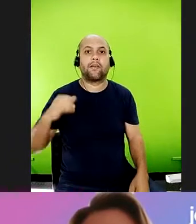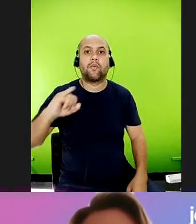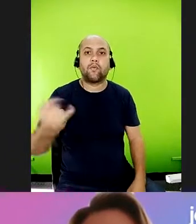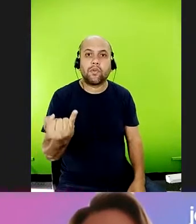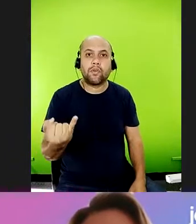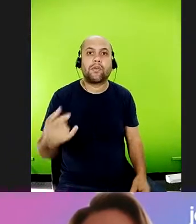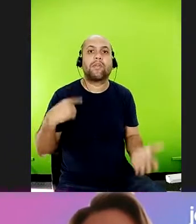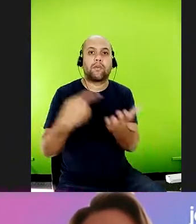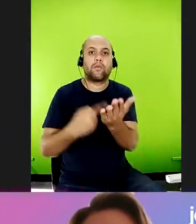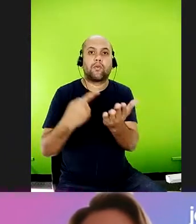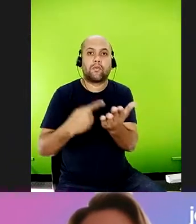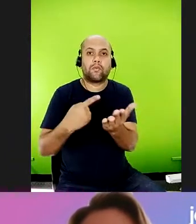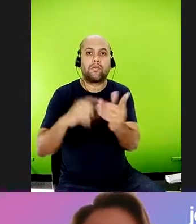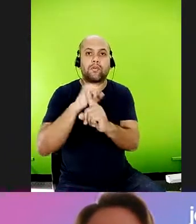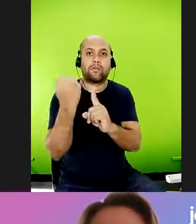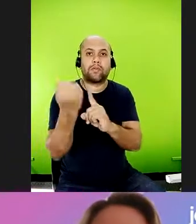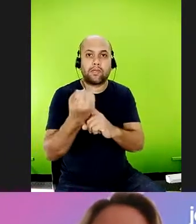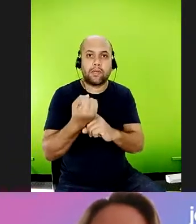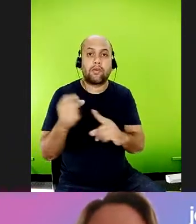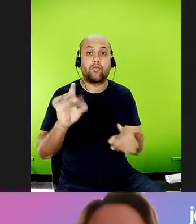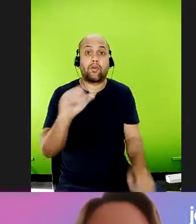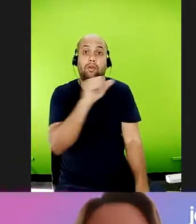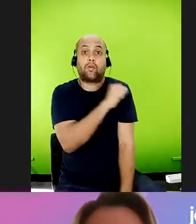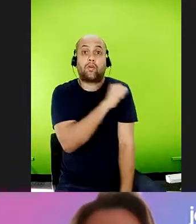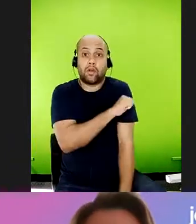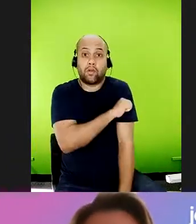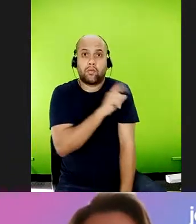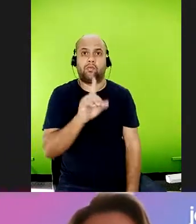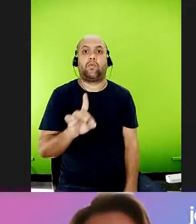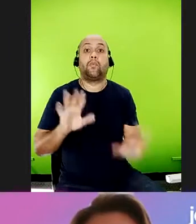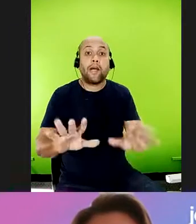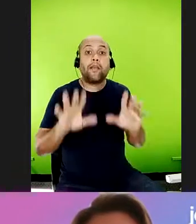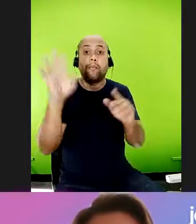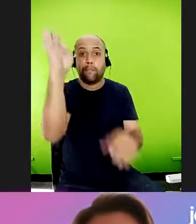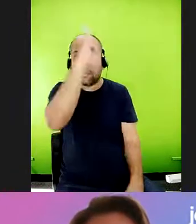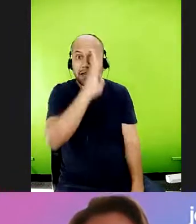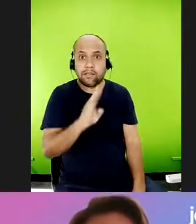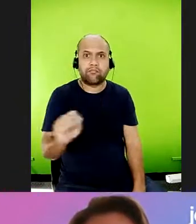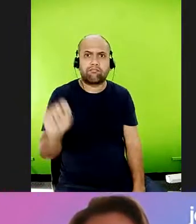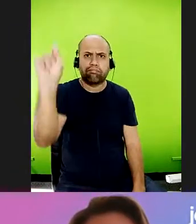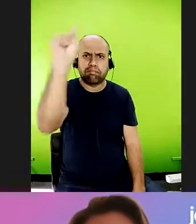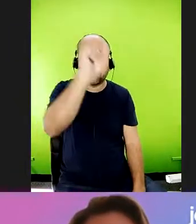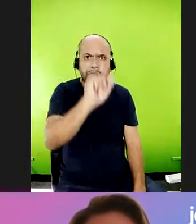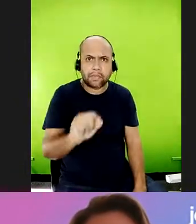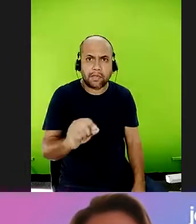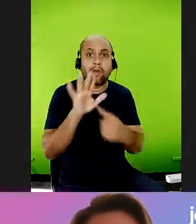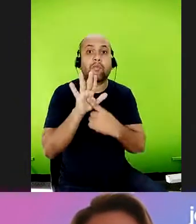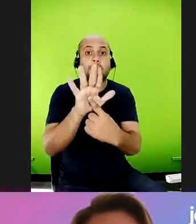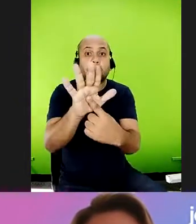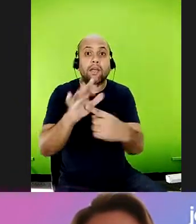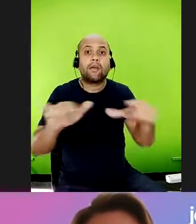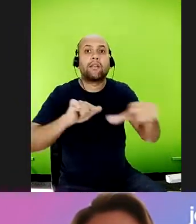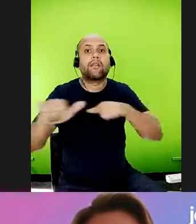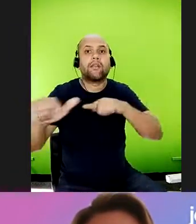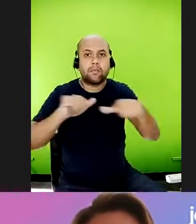compromisso com a sociedade não só que nossos alunos mais uns brasileiros do como um todo de mostrar que vai ficar o trabalho